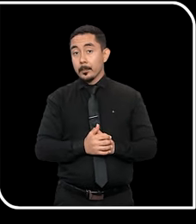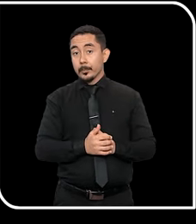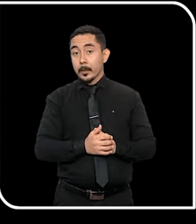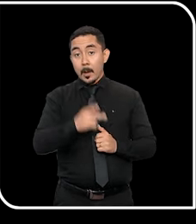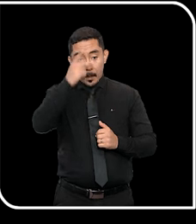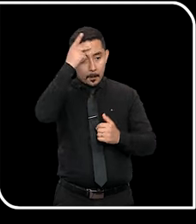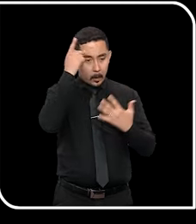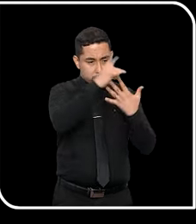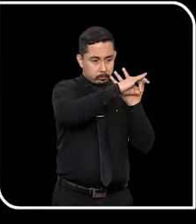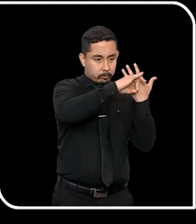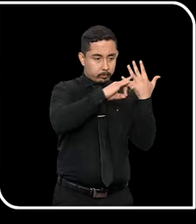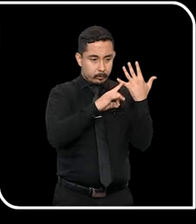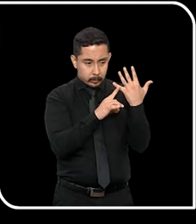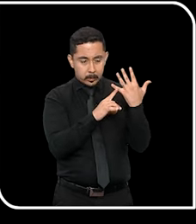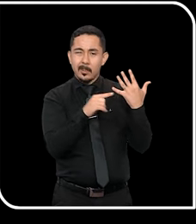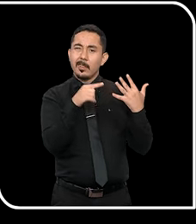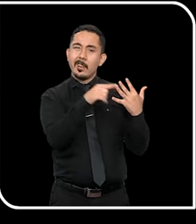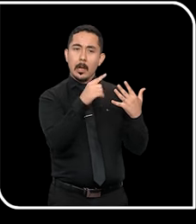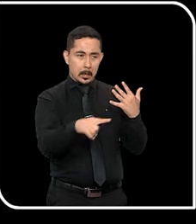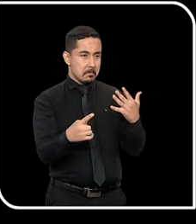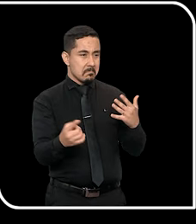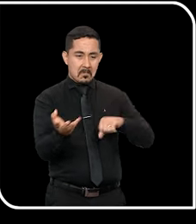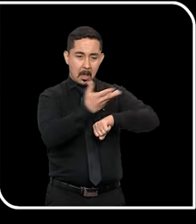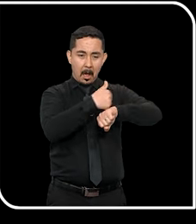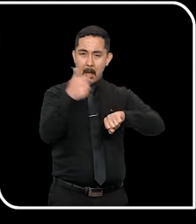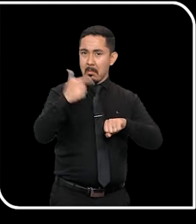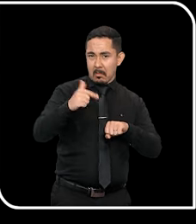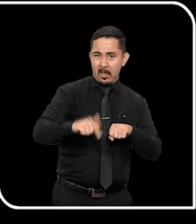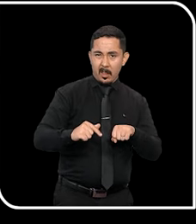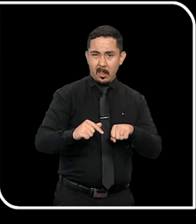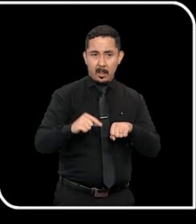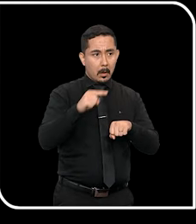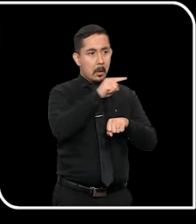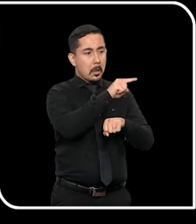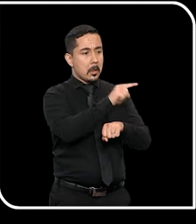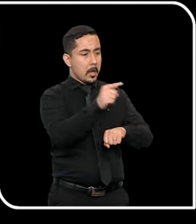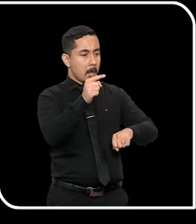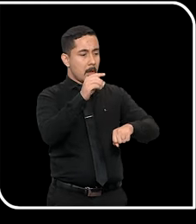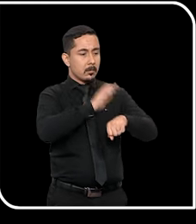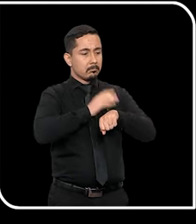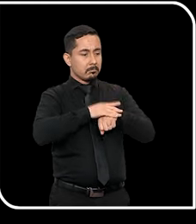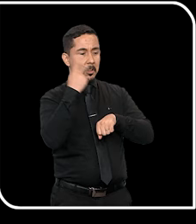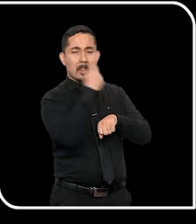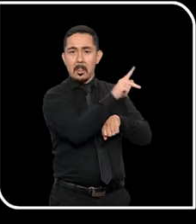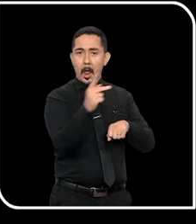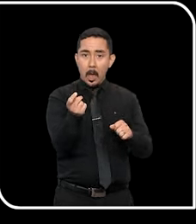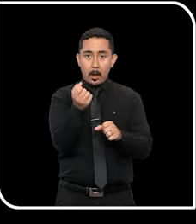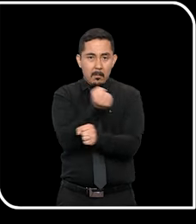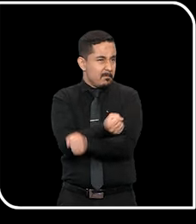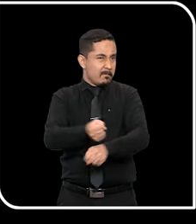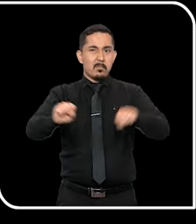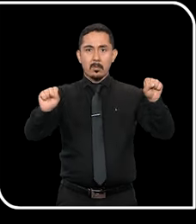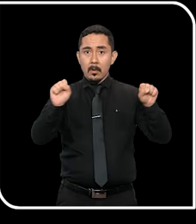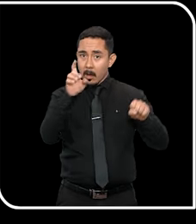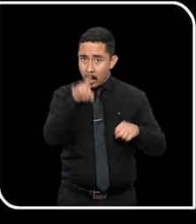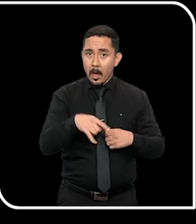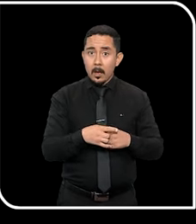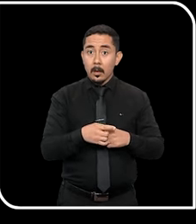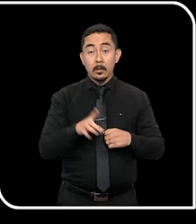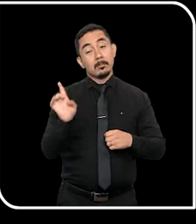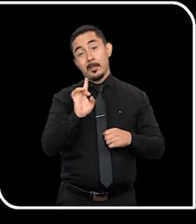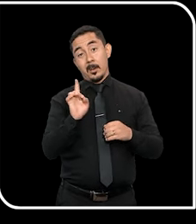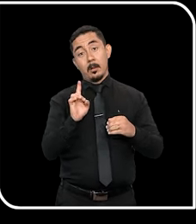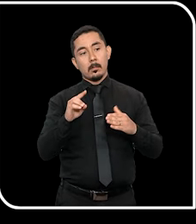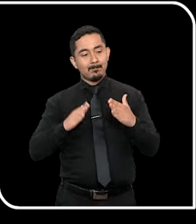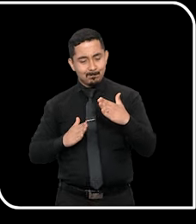então elas não estão nesses lugares por falta de capacidade por falta de competência mas sim pelas inúmeras Barreiras sociais físicas